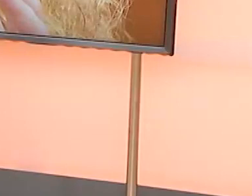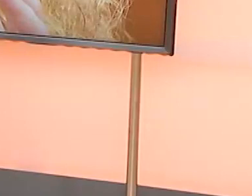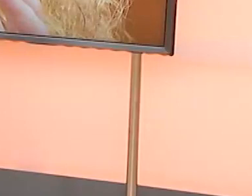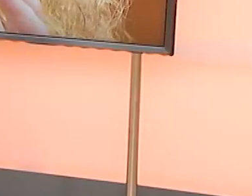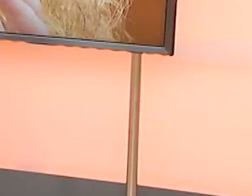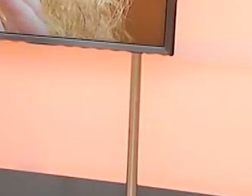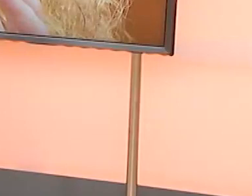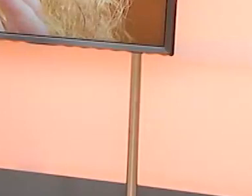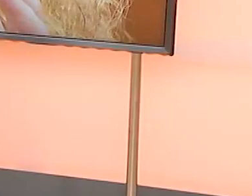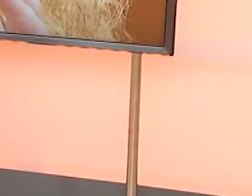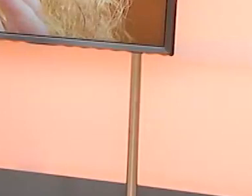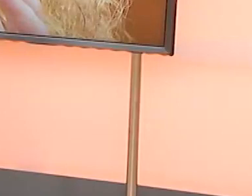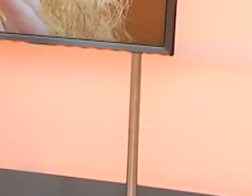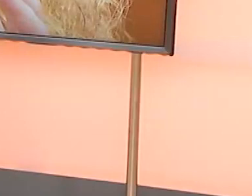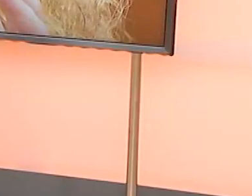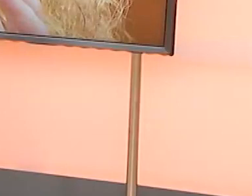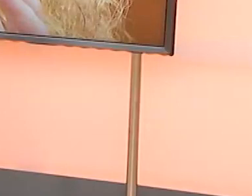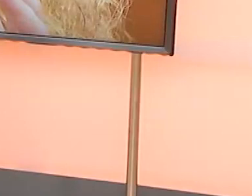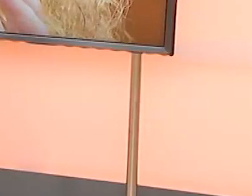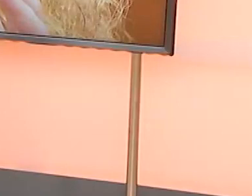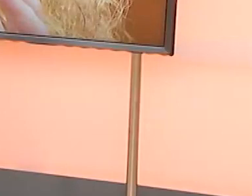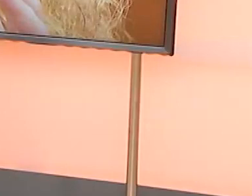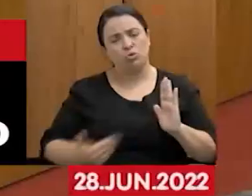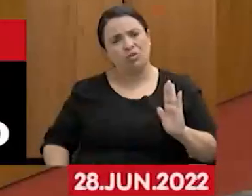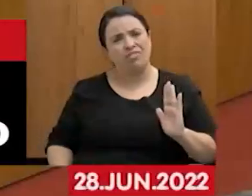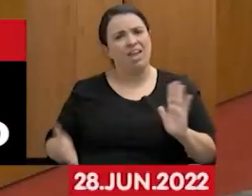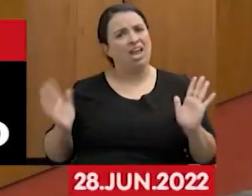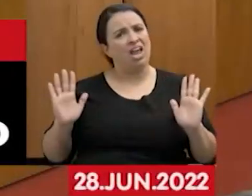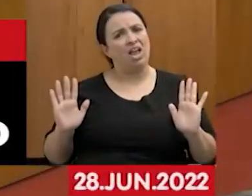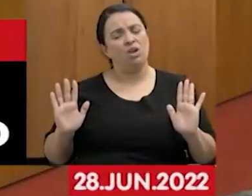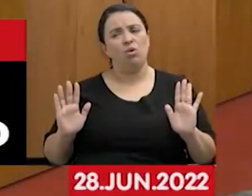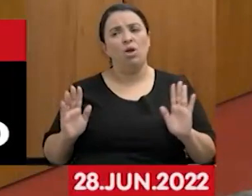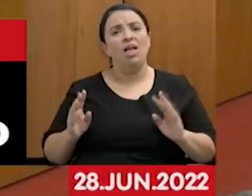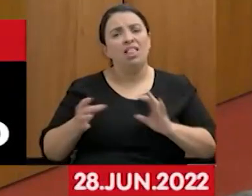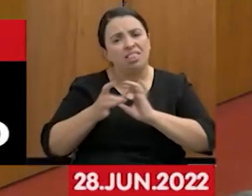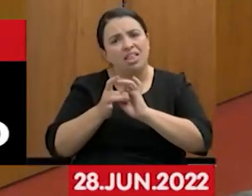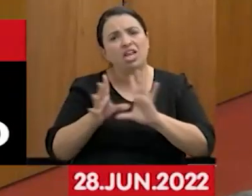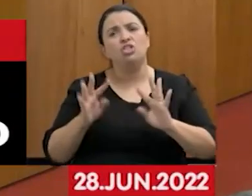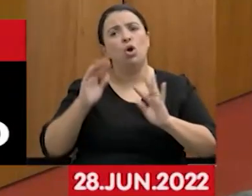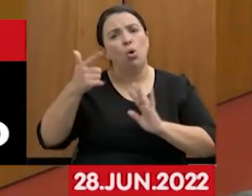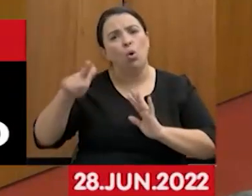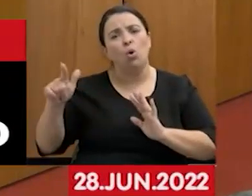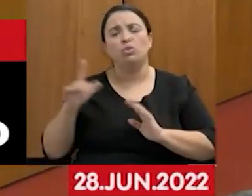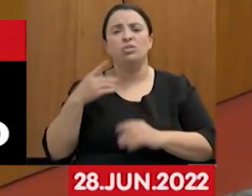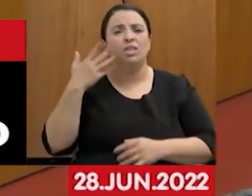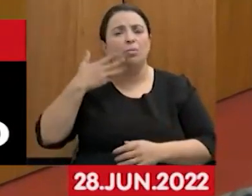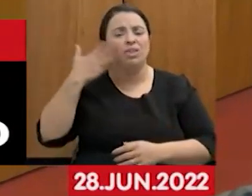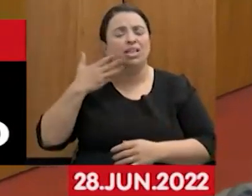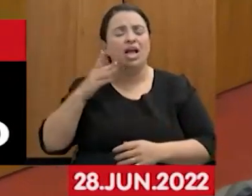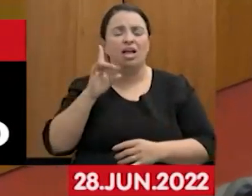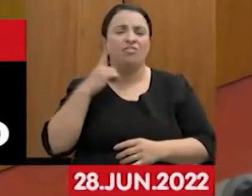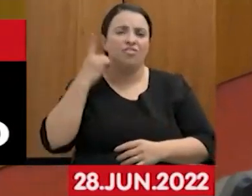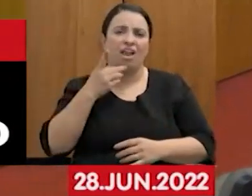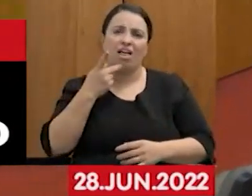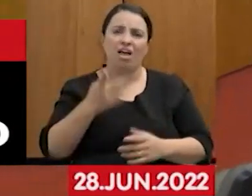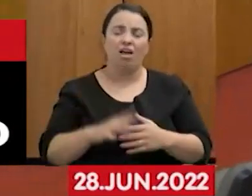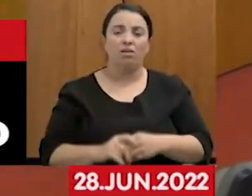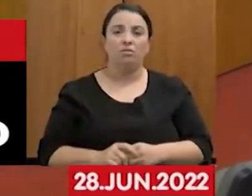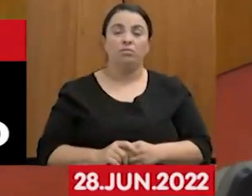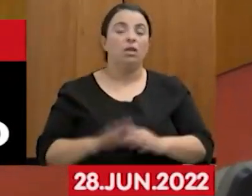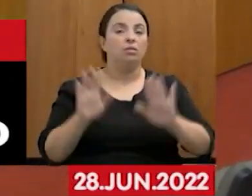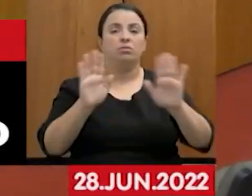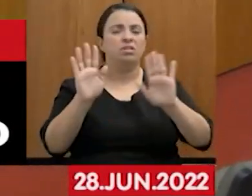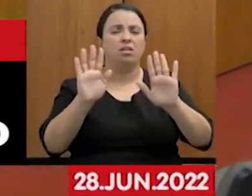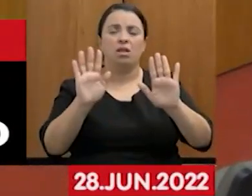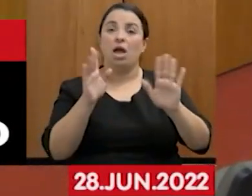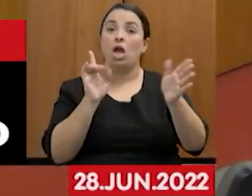dificultando o trabalho de fiscalização da Assembleia. Eu fiz uma pergunta sobre amarras do piso. Eu ouvi como resposta que